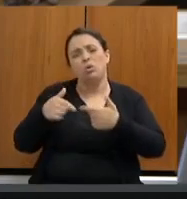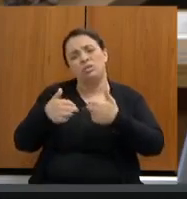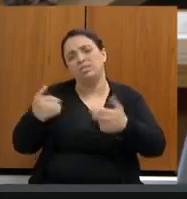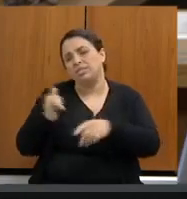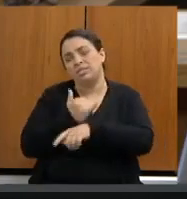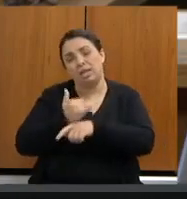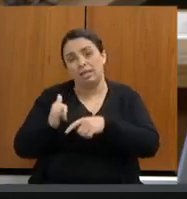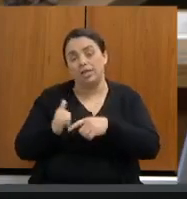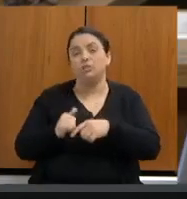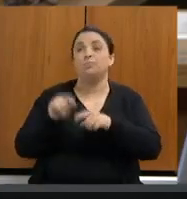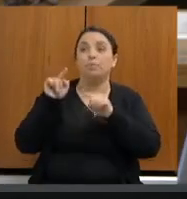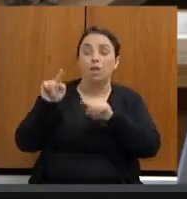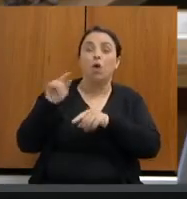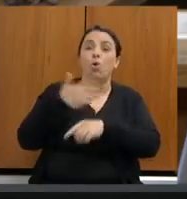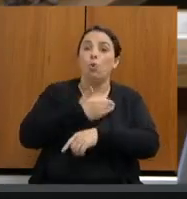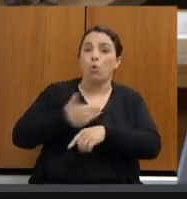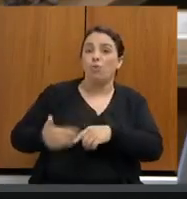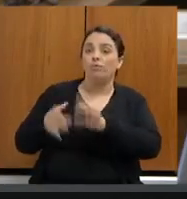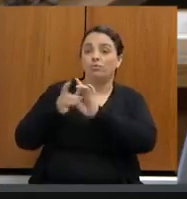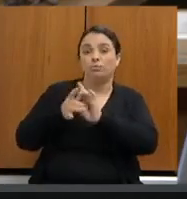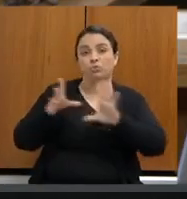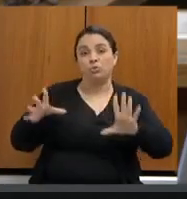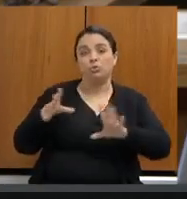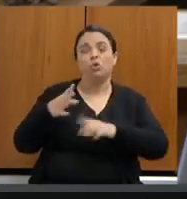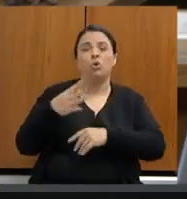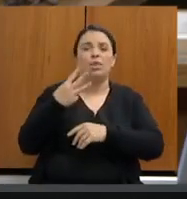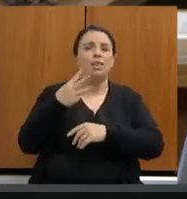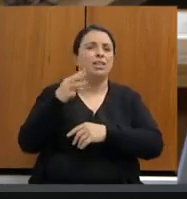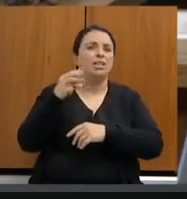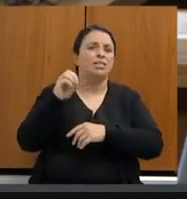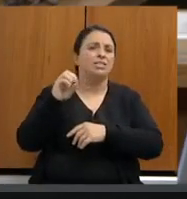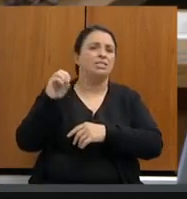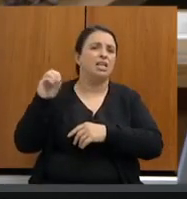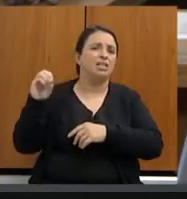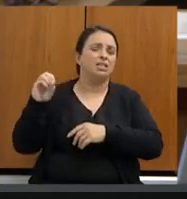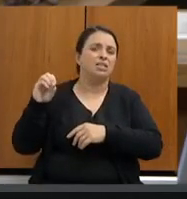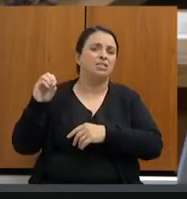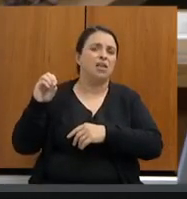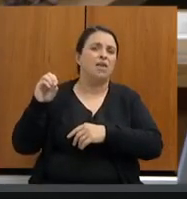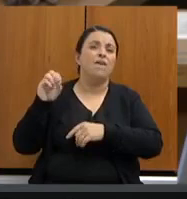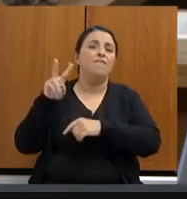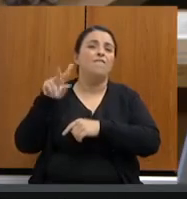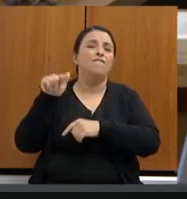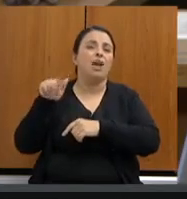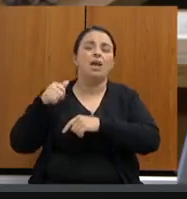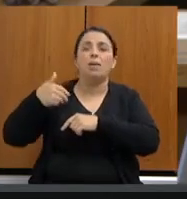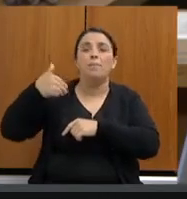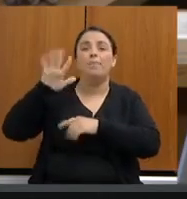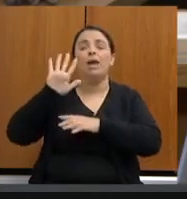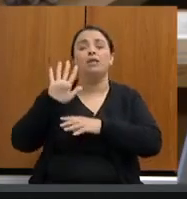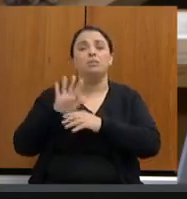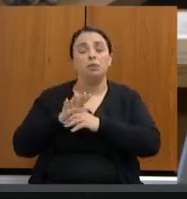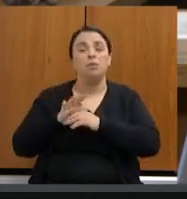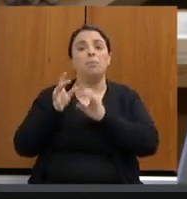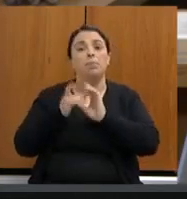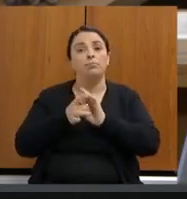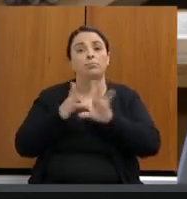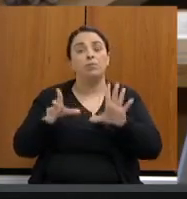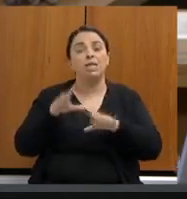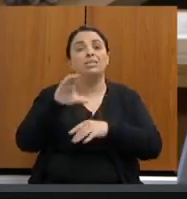mais de 300 vagas em 335 vagas para nós estarmos disponibilizando para